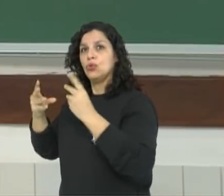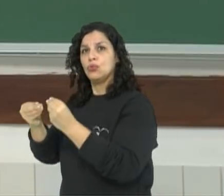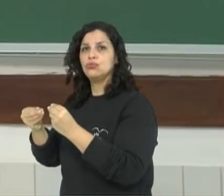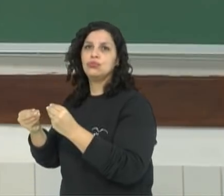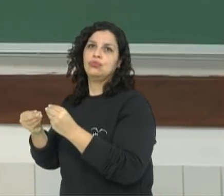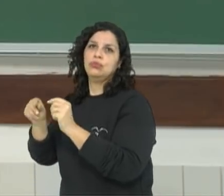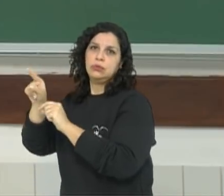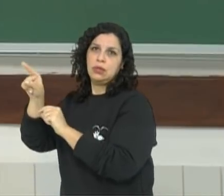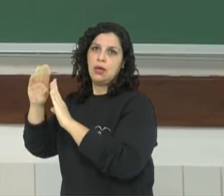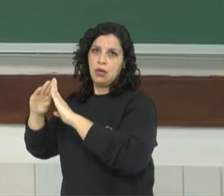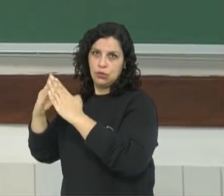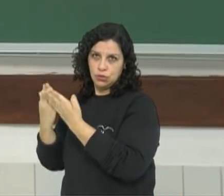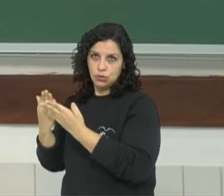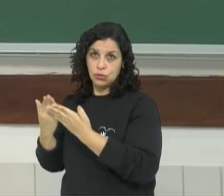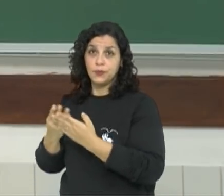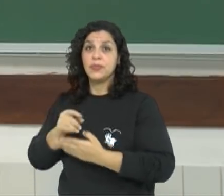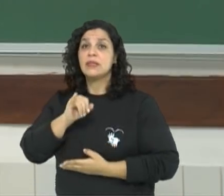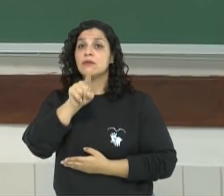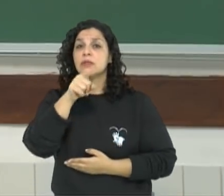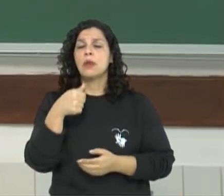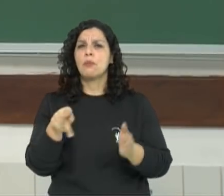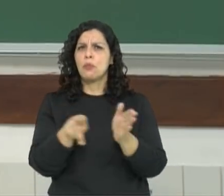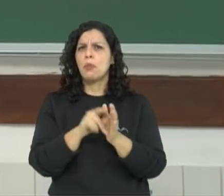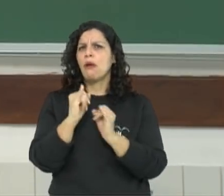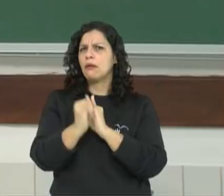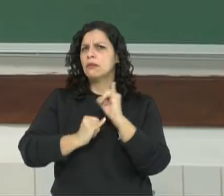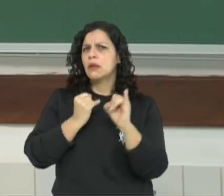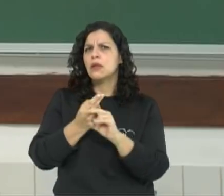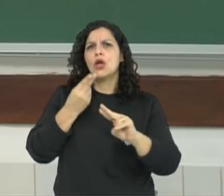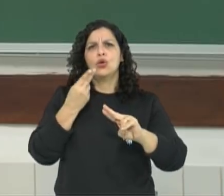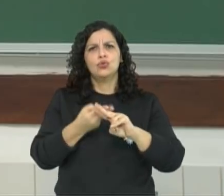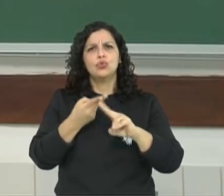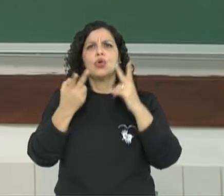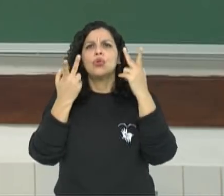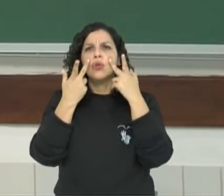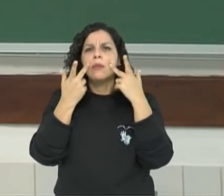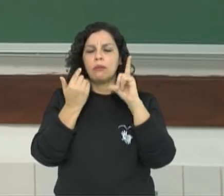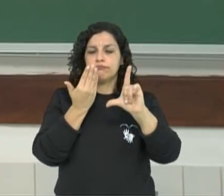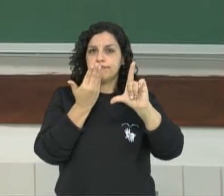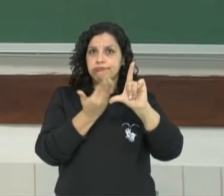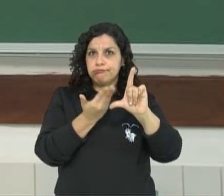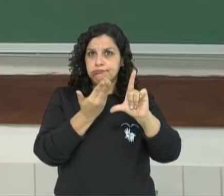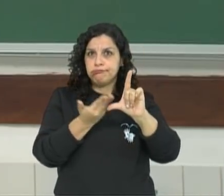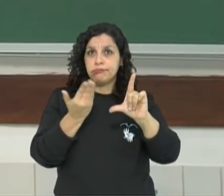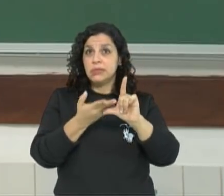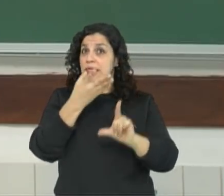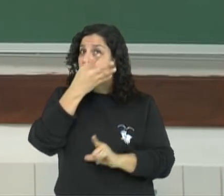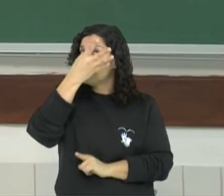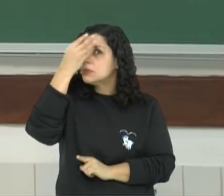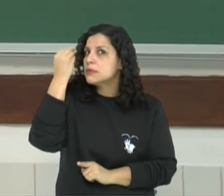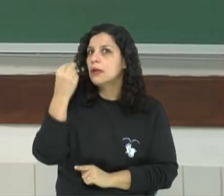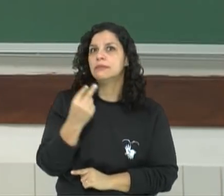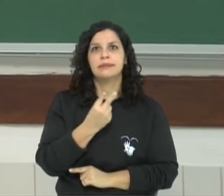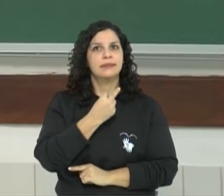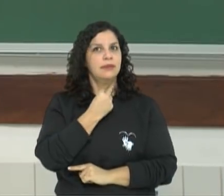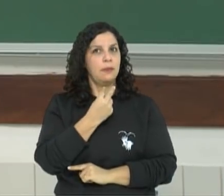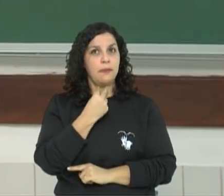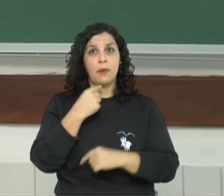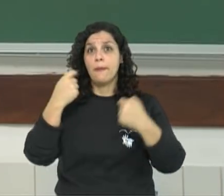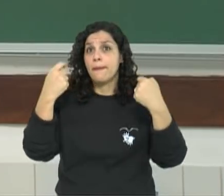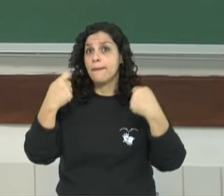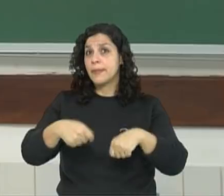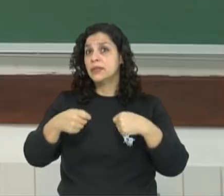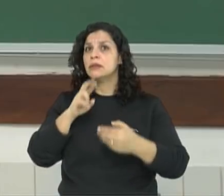escola. Agora, se você está acessando a internet usando o Google Classroom, não esqueça, não deixe de realizar